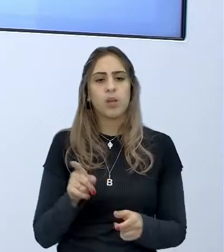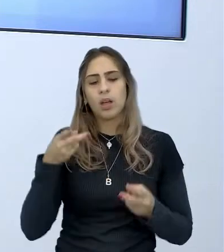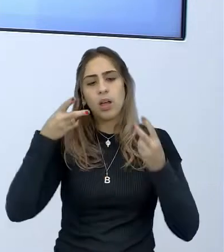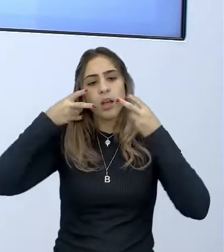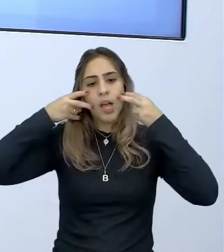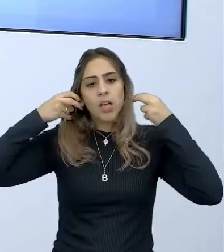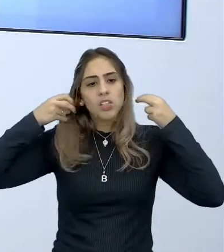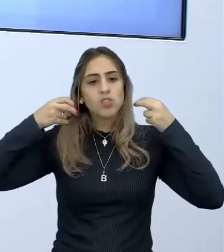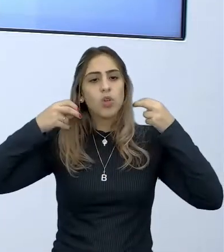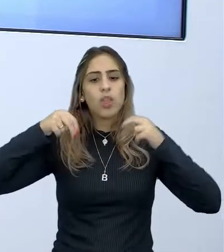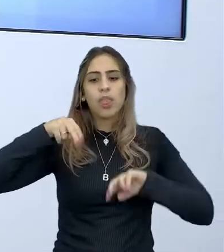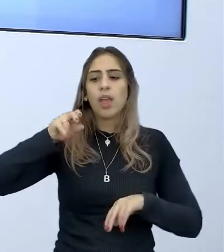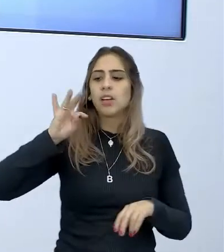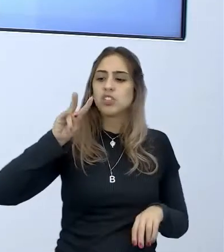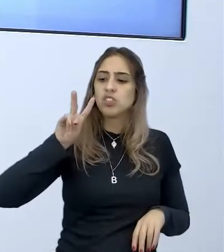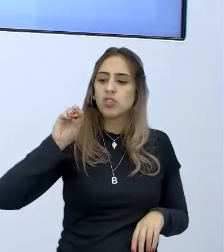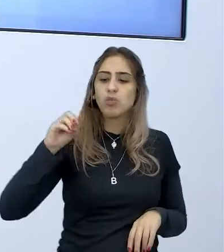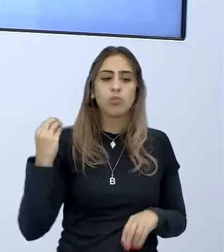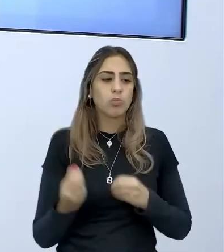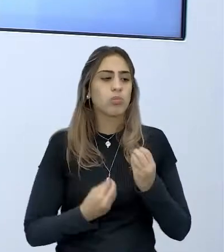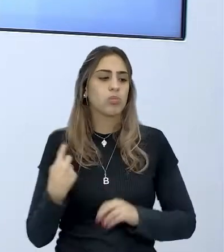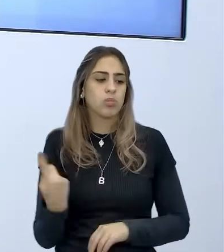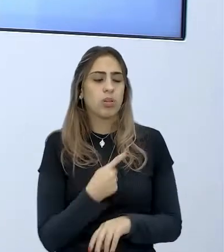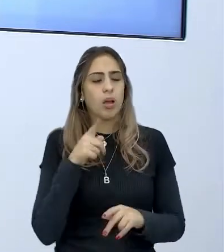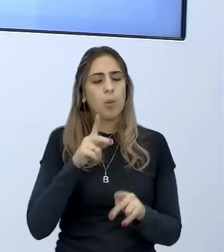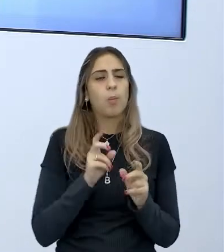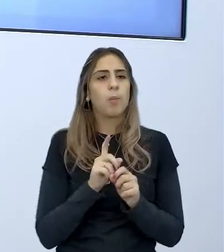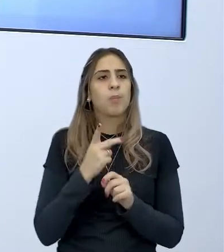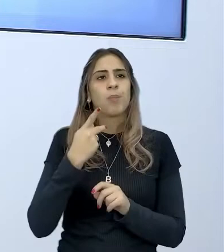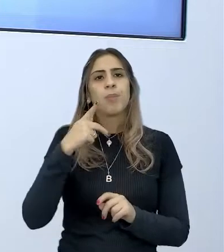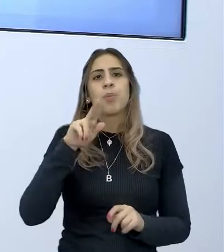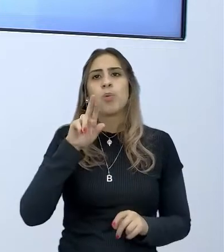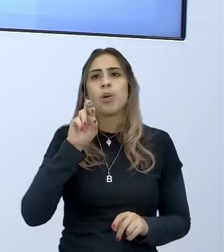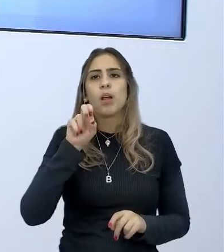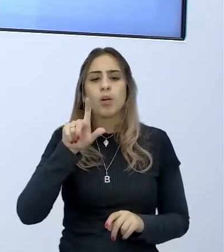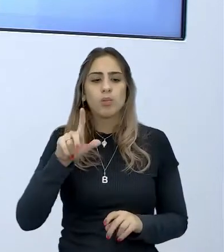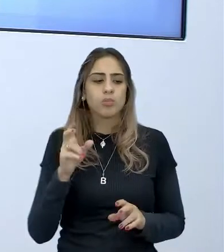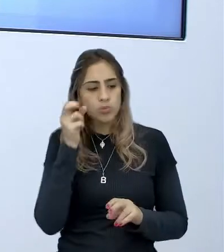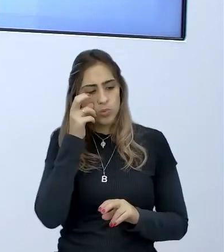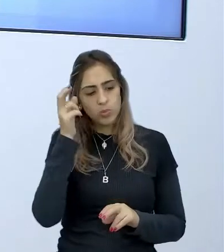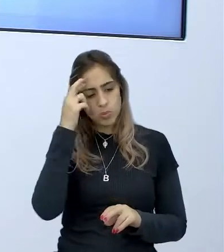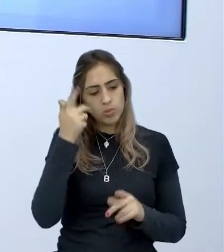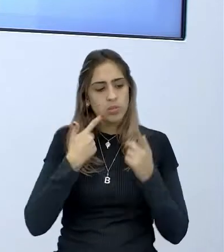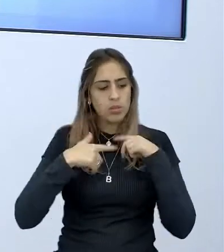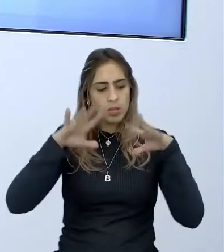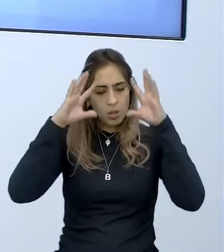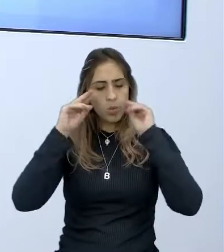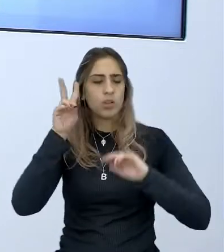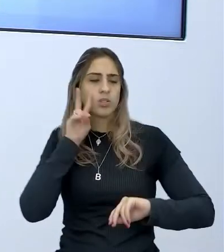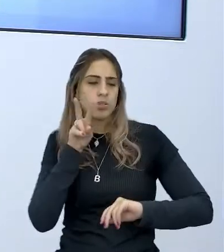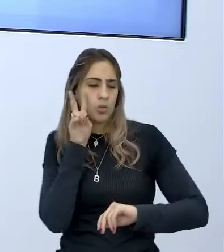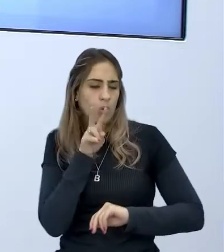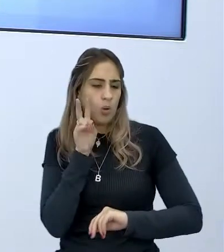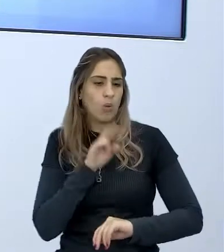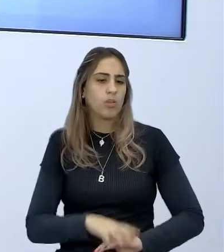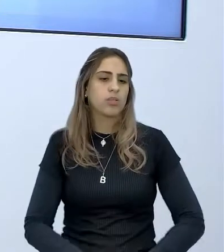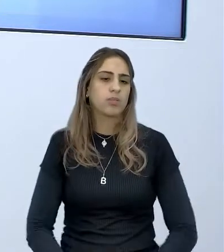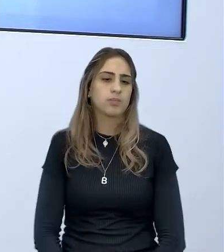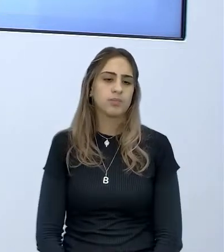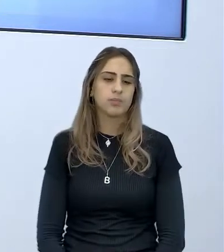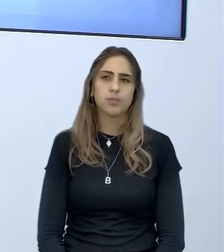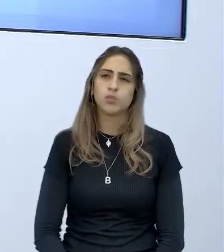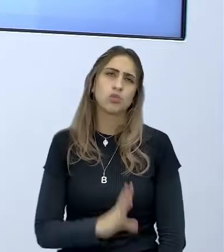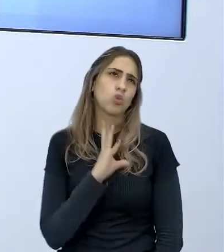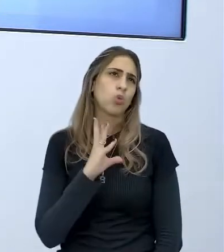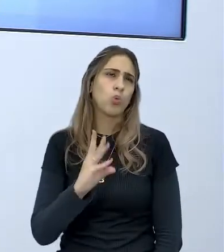índio, a nativo, sendo que na verdade é uma pluralidade de culturas, de línguas, de histórias, enfim, de